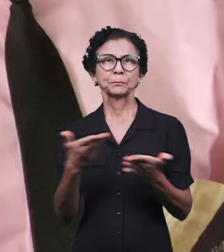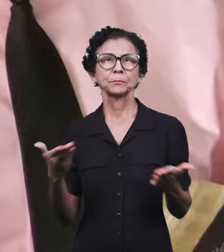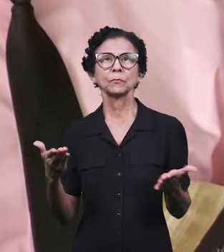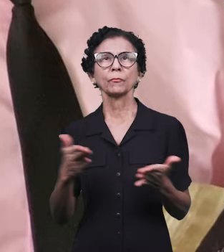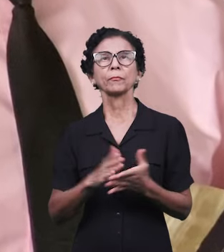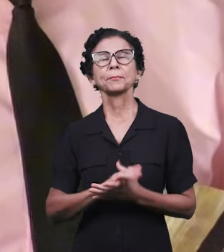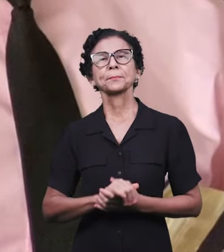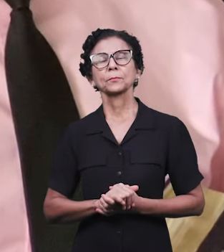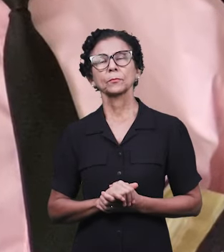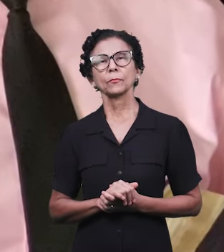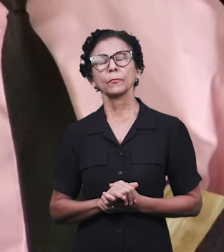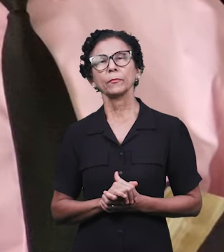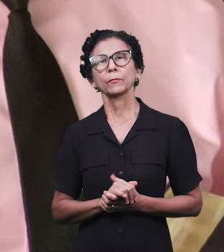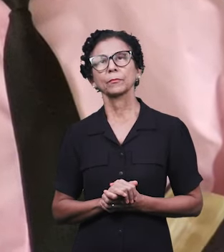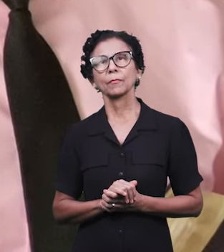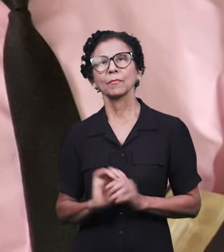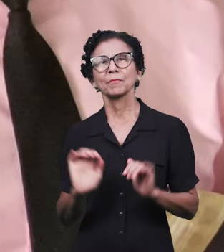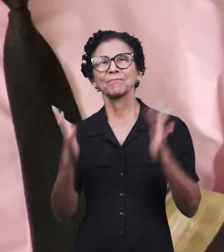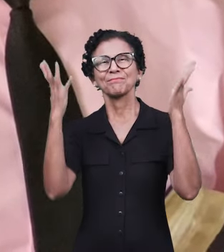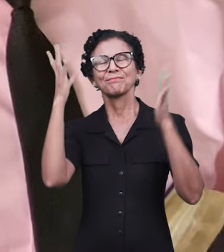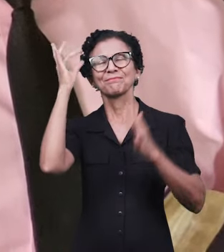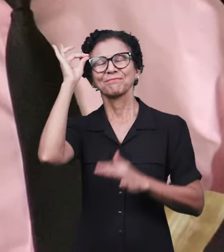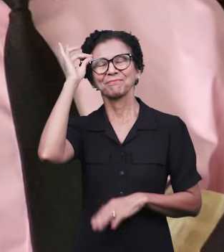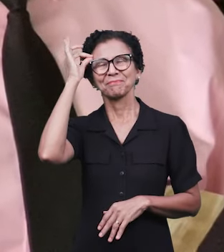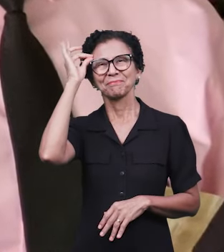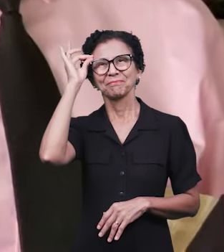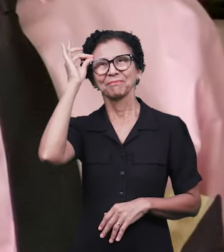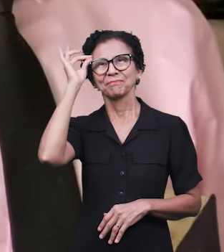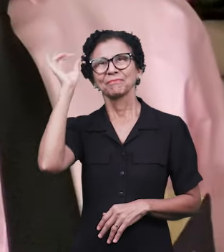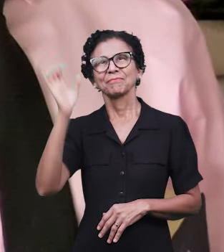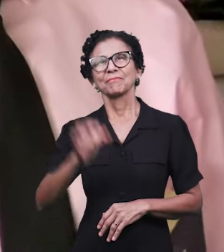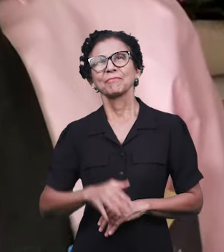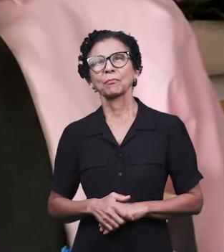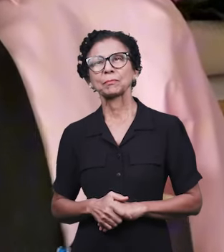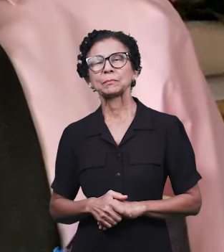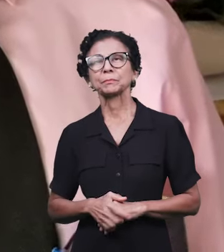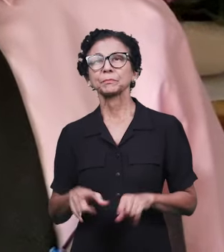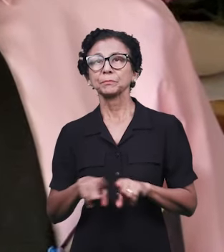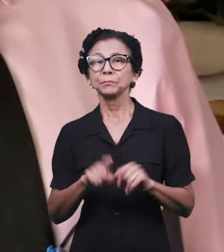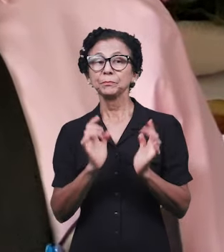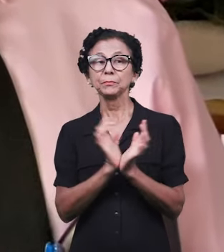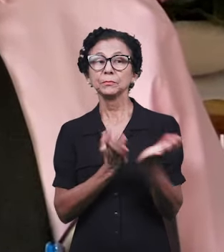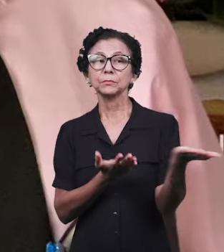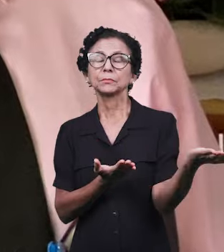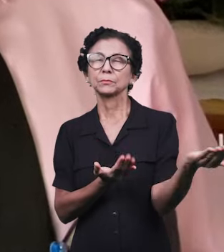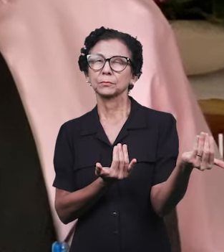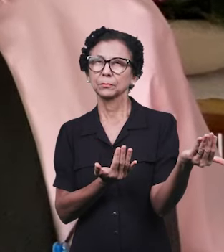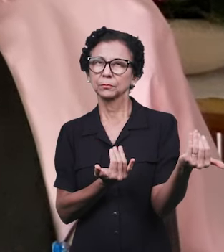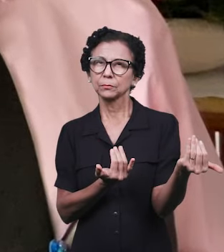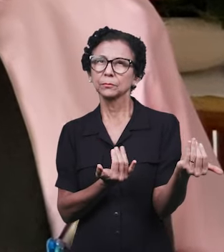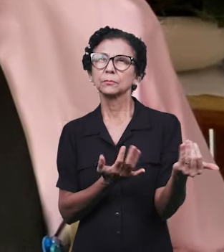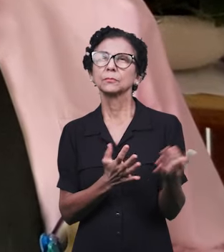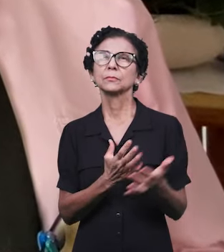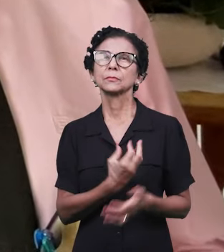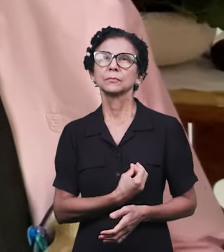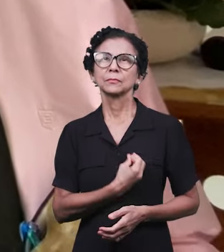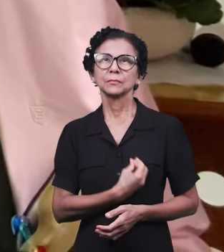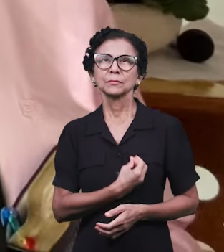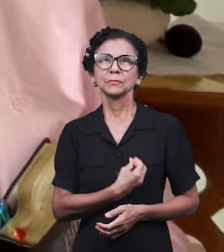grandemente no grupo de jovens. Então foi para nós uma alegria, nós estamos aqui com os irmãos, né, vendo o crescimento da obra do